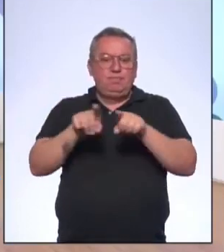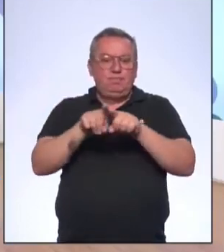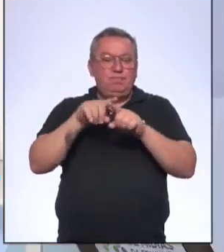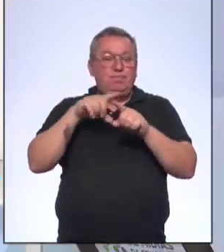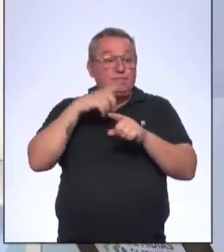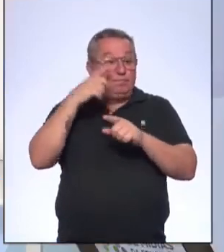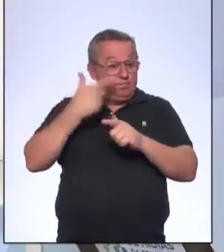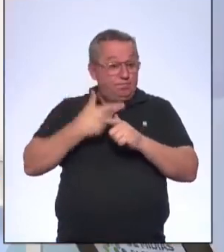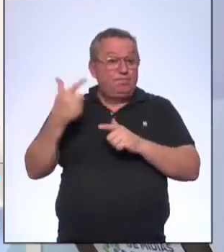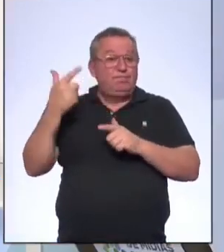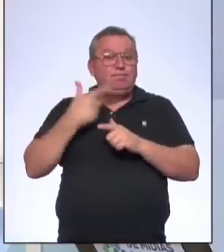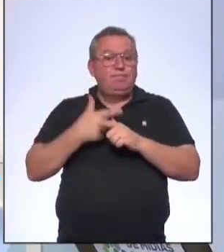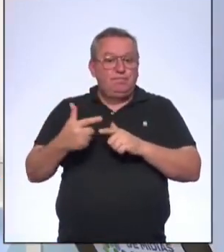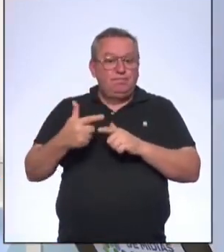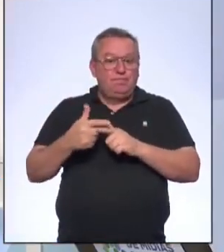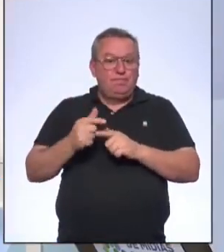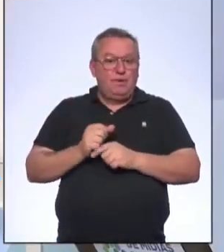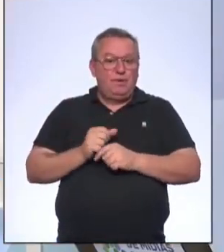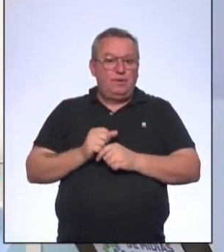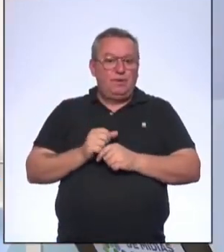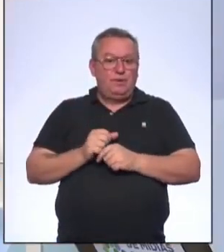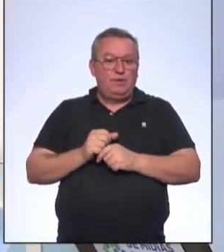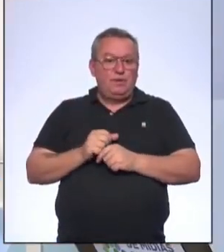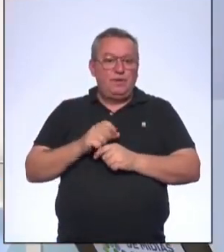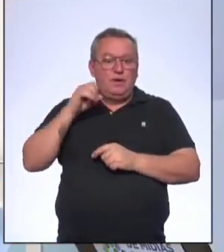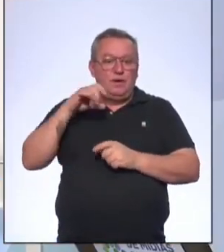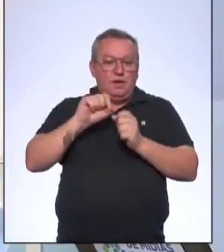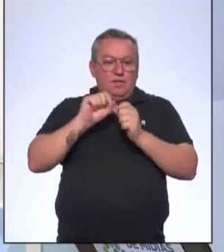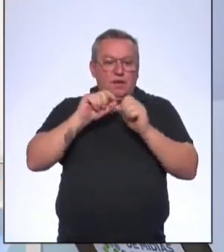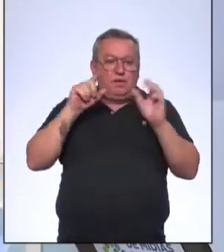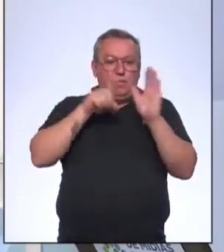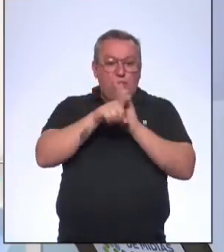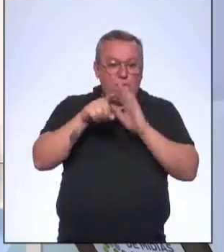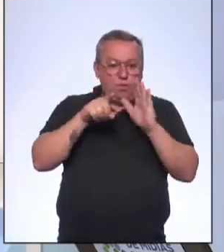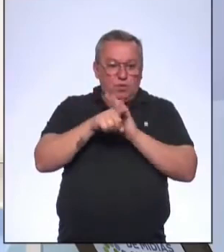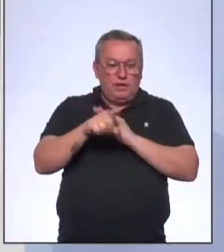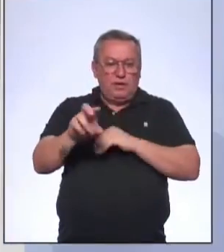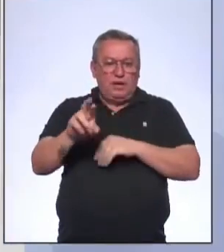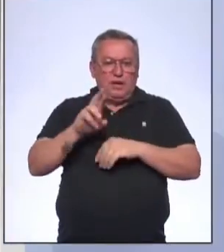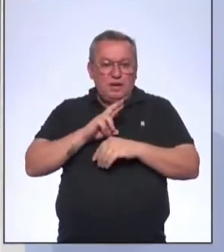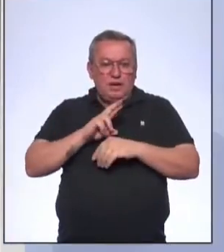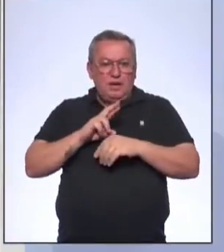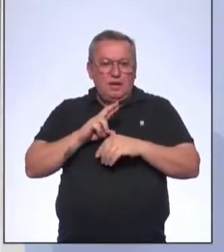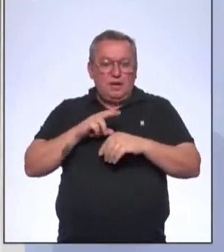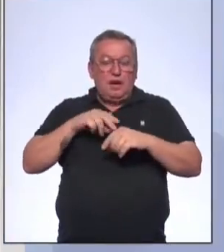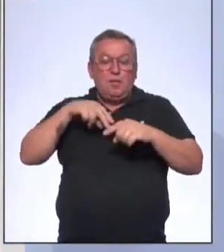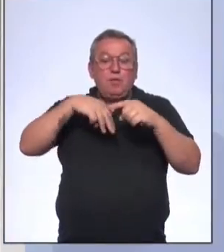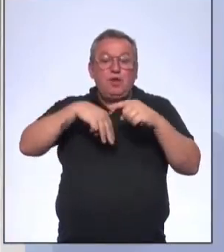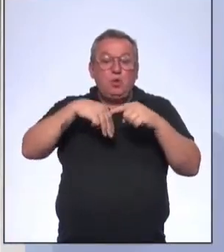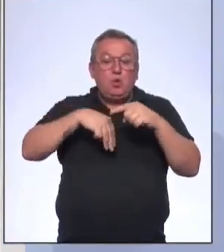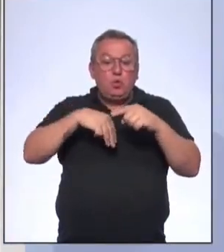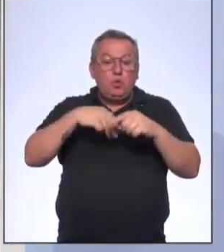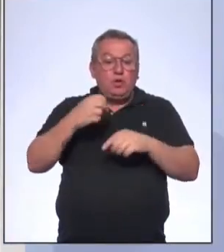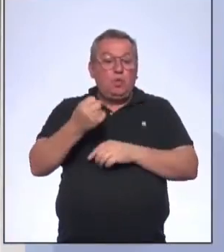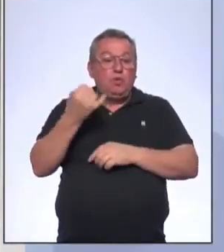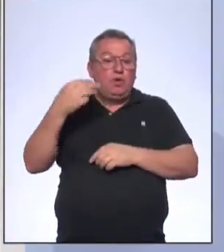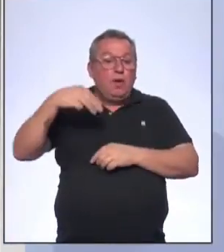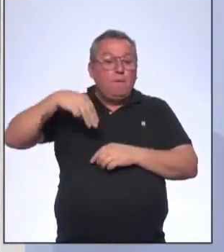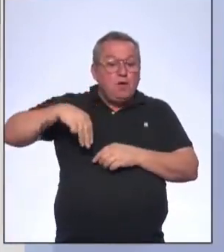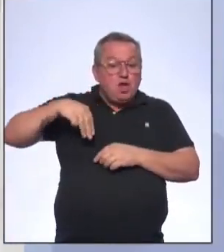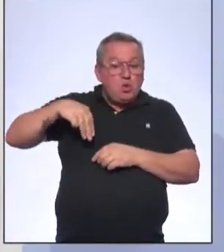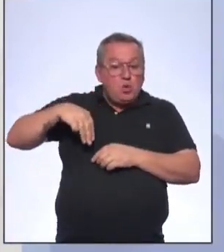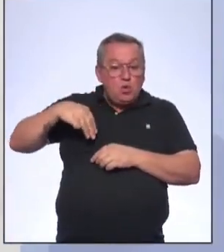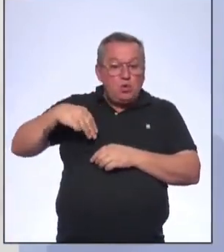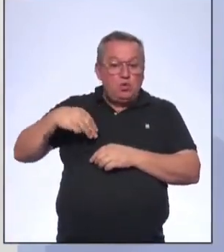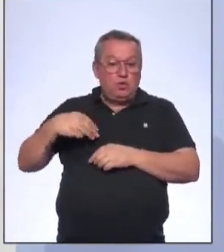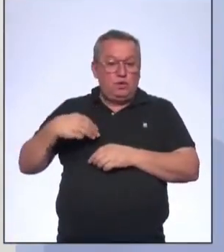tem um probleminha. Veja, se ele faz uma pergunta e ele quer a resposta em minutos, a quantidade de água que sai da torneira